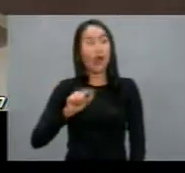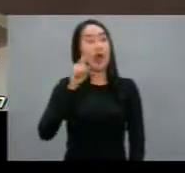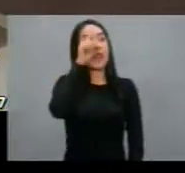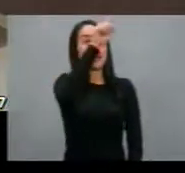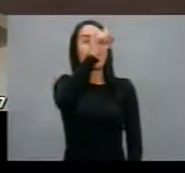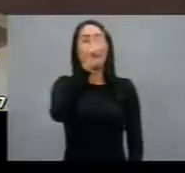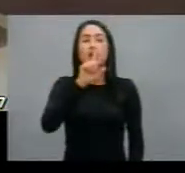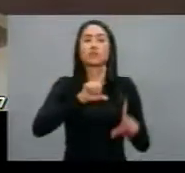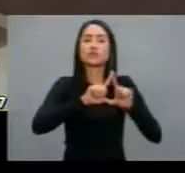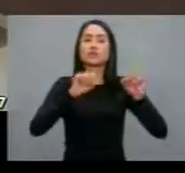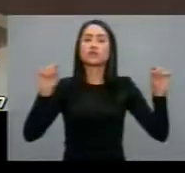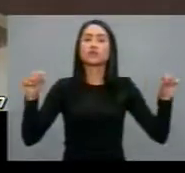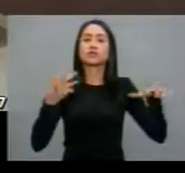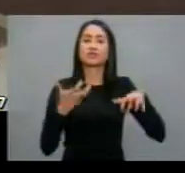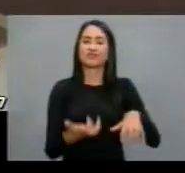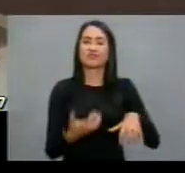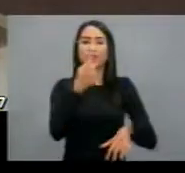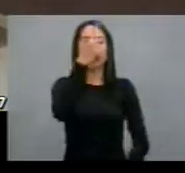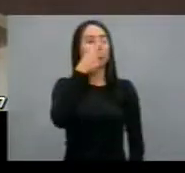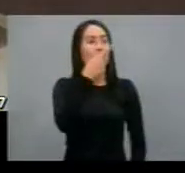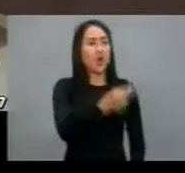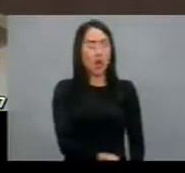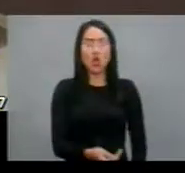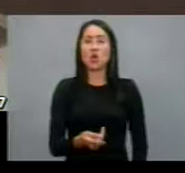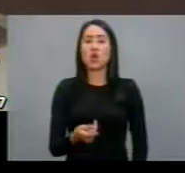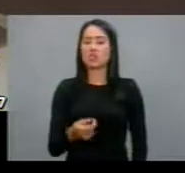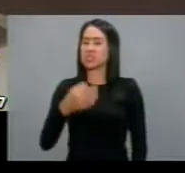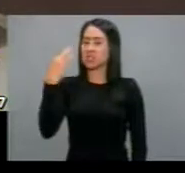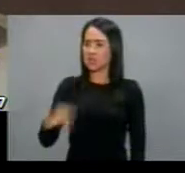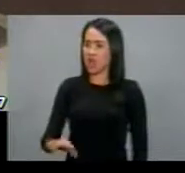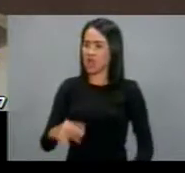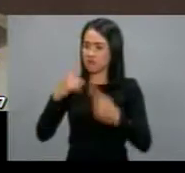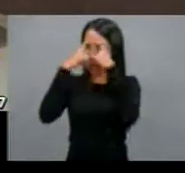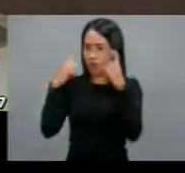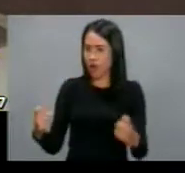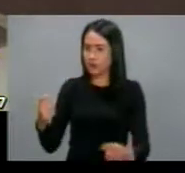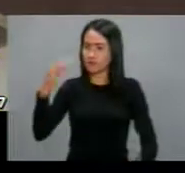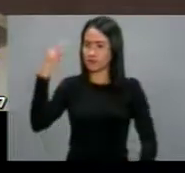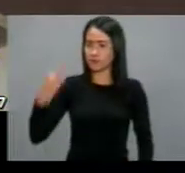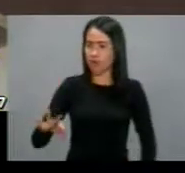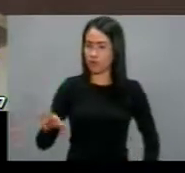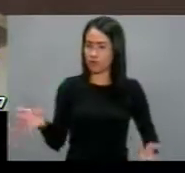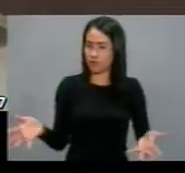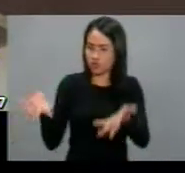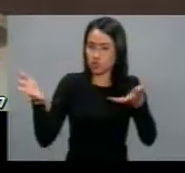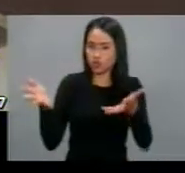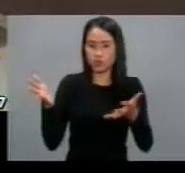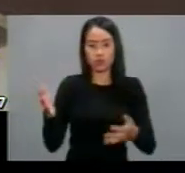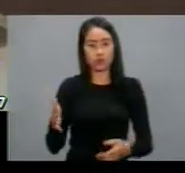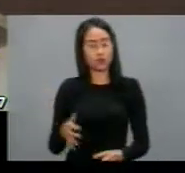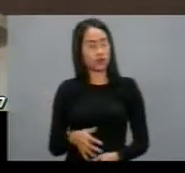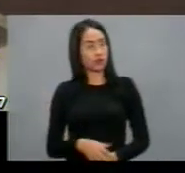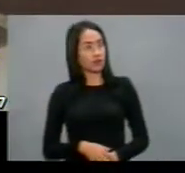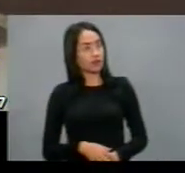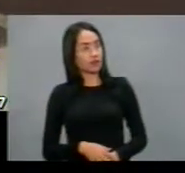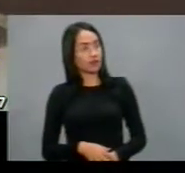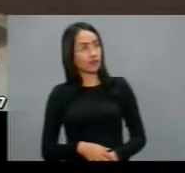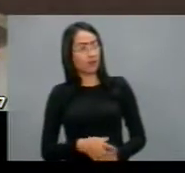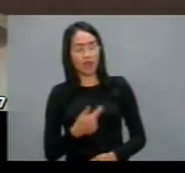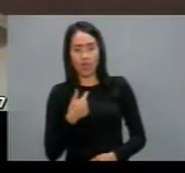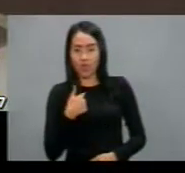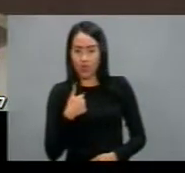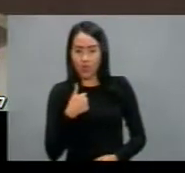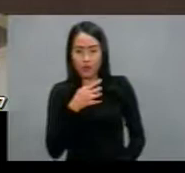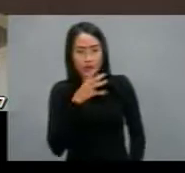Federal estimulando a violência. Eu sempre digo, a violência estimulada da tribuna das